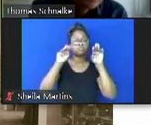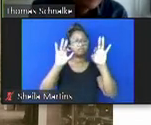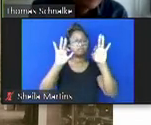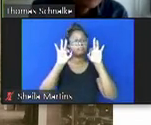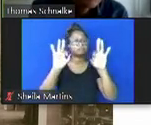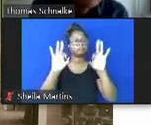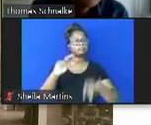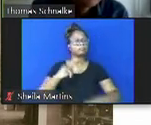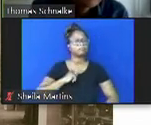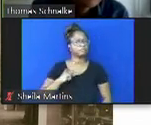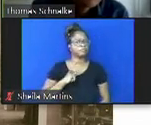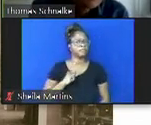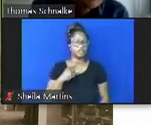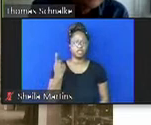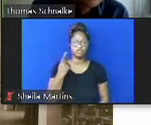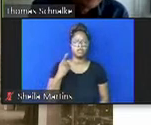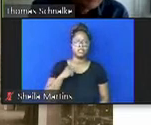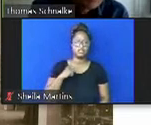E Virchow